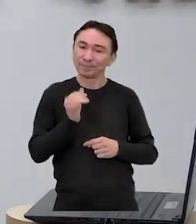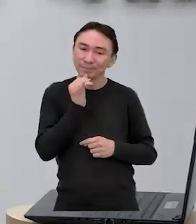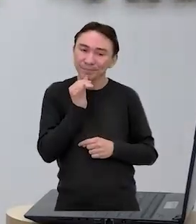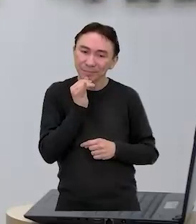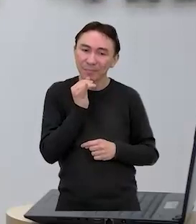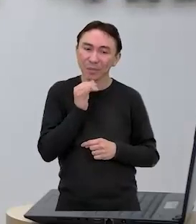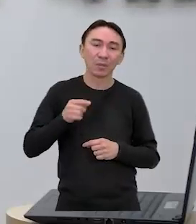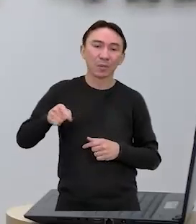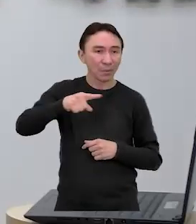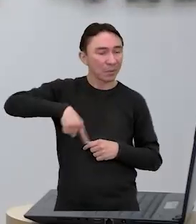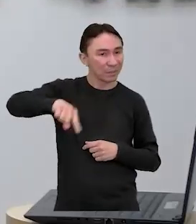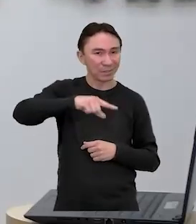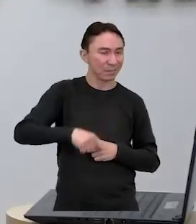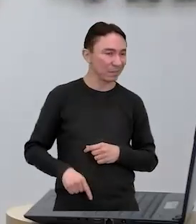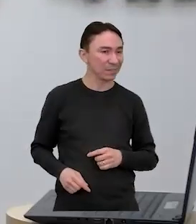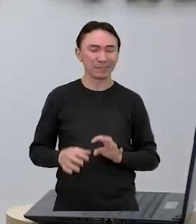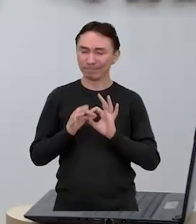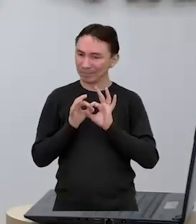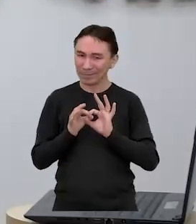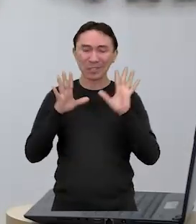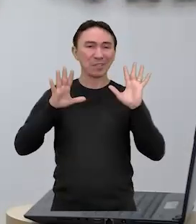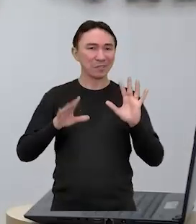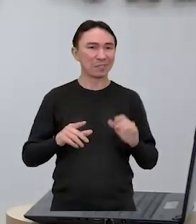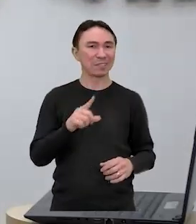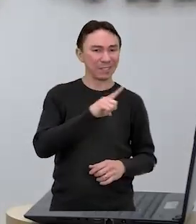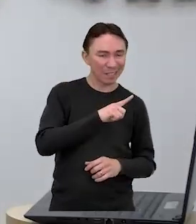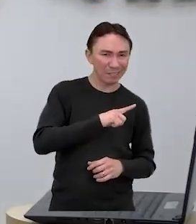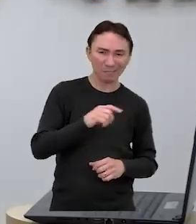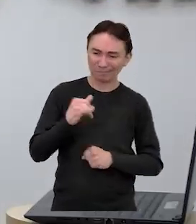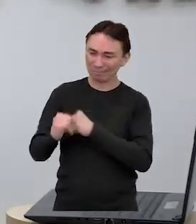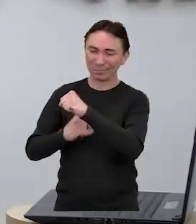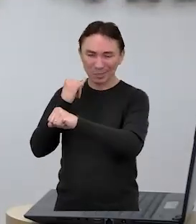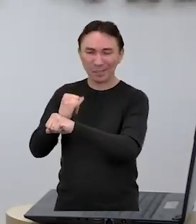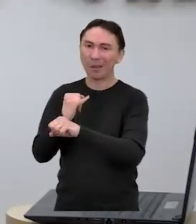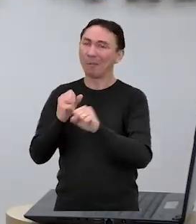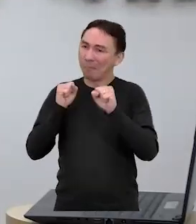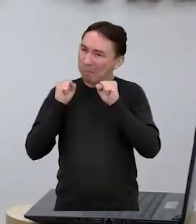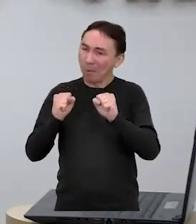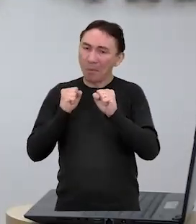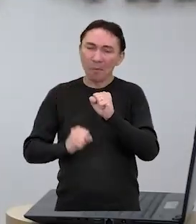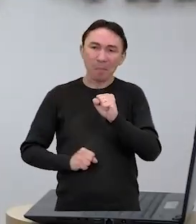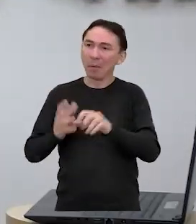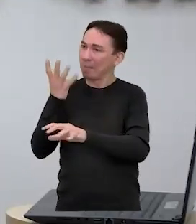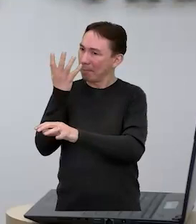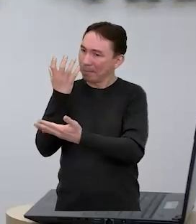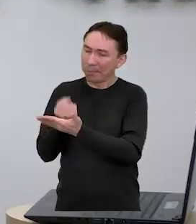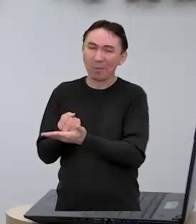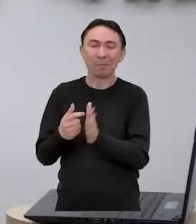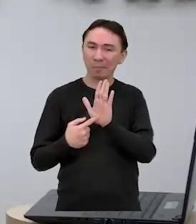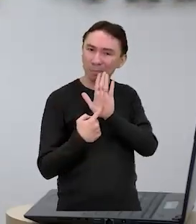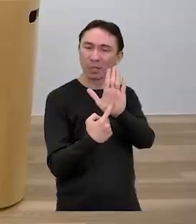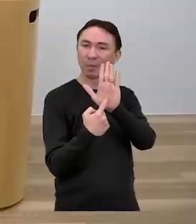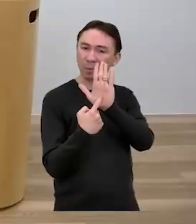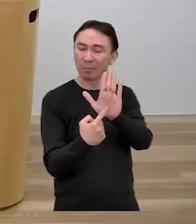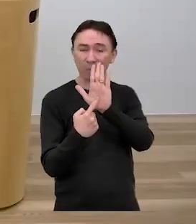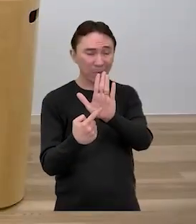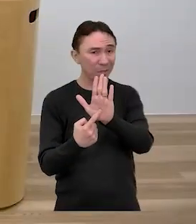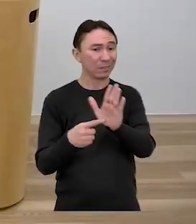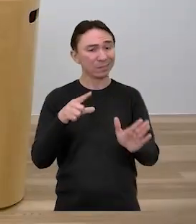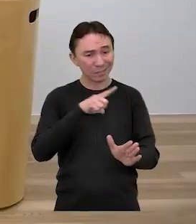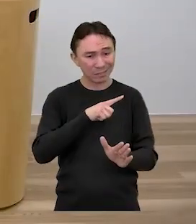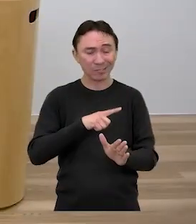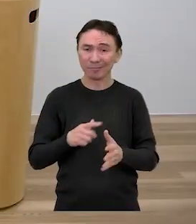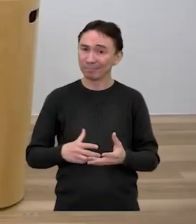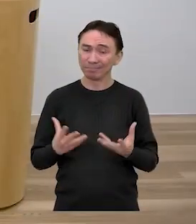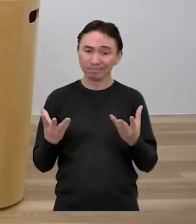maior liberdade, né, de materiais da internet, né, teríamos informações mais recentes até, né, Luiz? Exatamente,